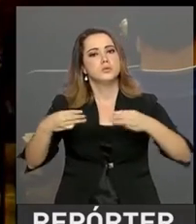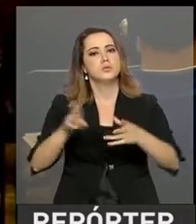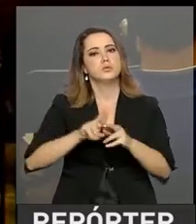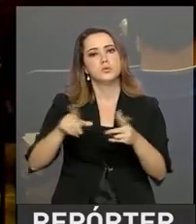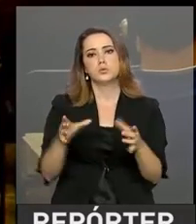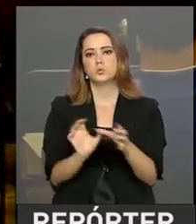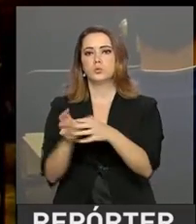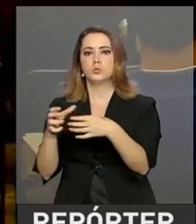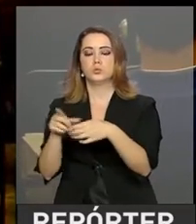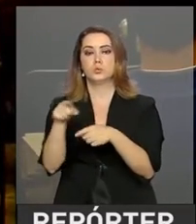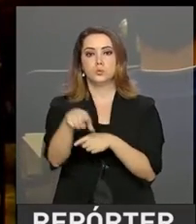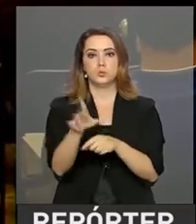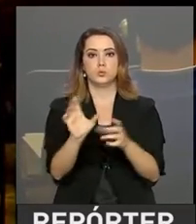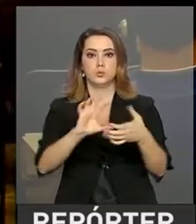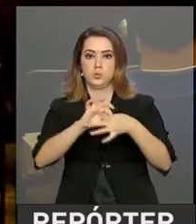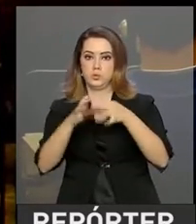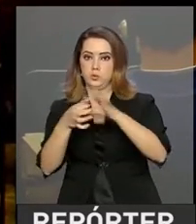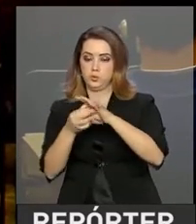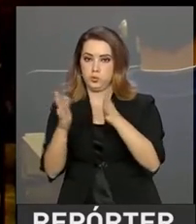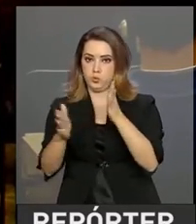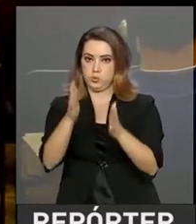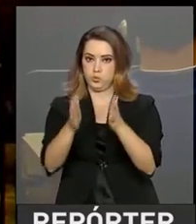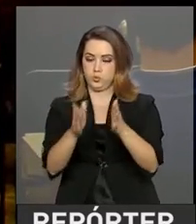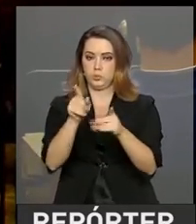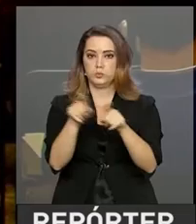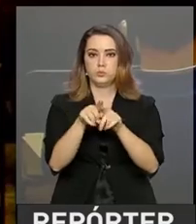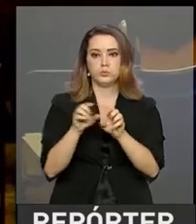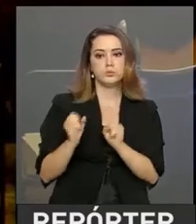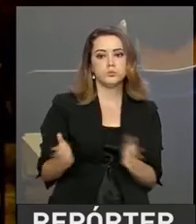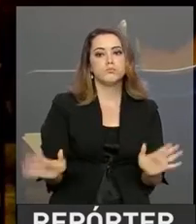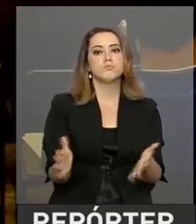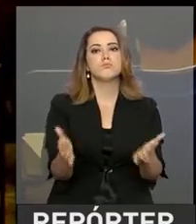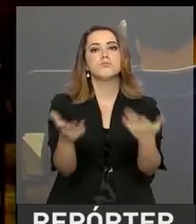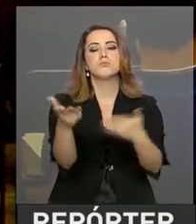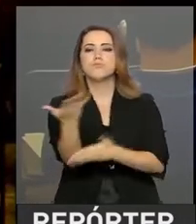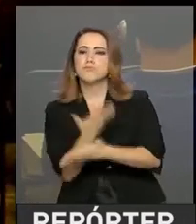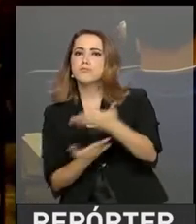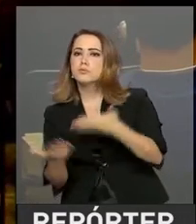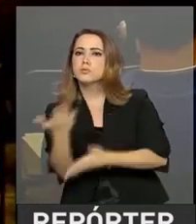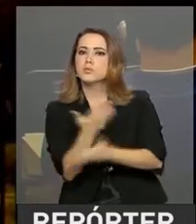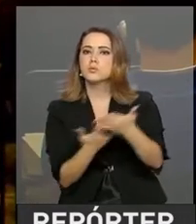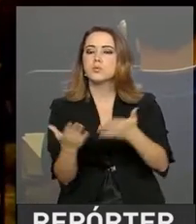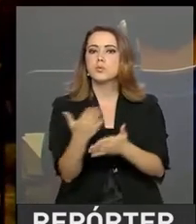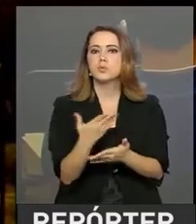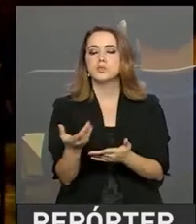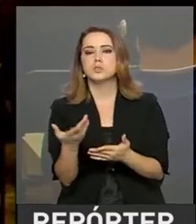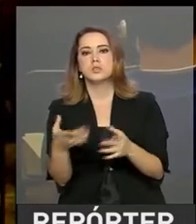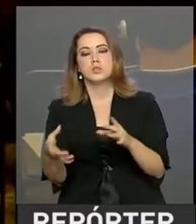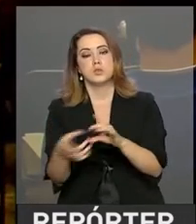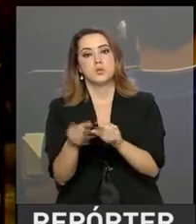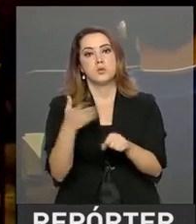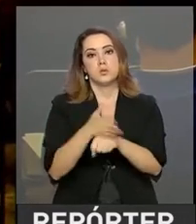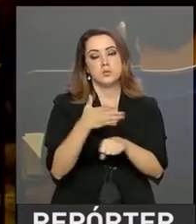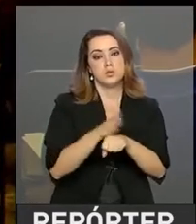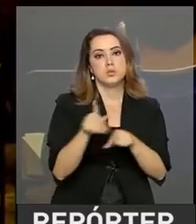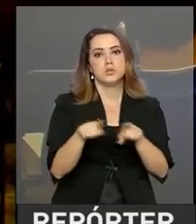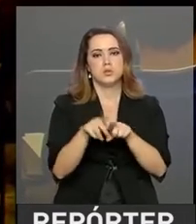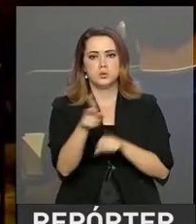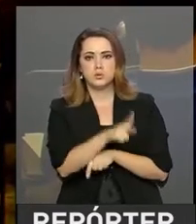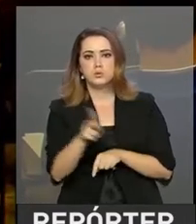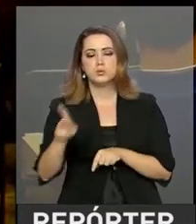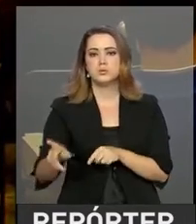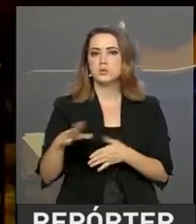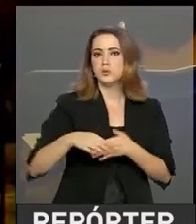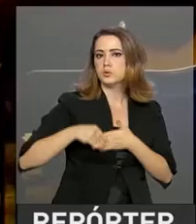é aproveitar o período dos Jogos Olímpicos para incentivar redes de relacionamento e interação entre treinadores, professores